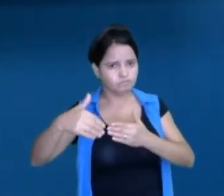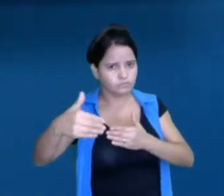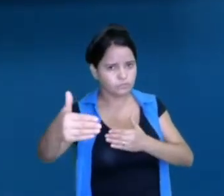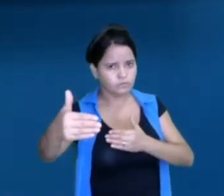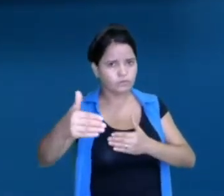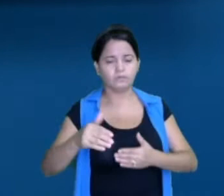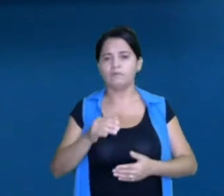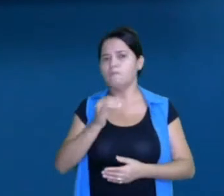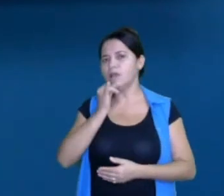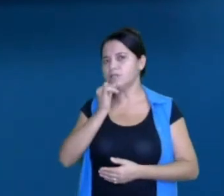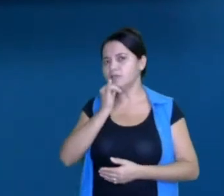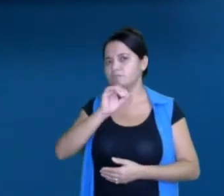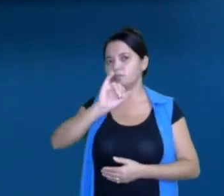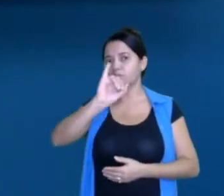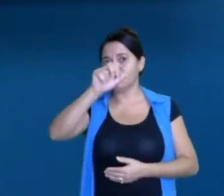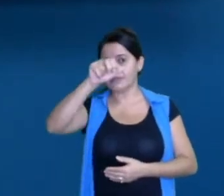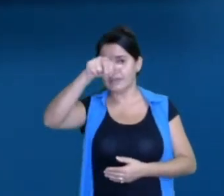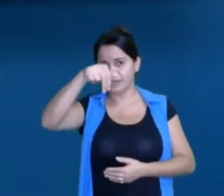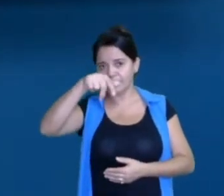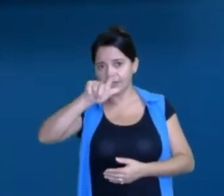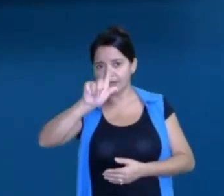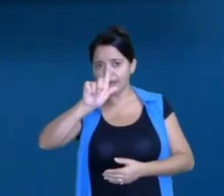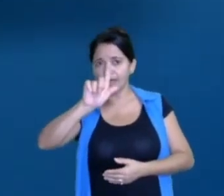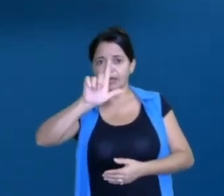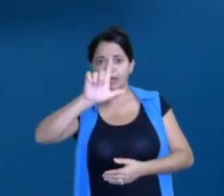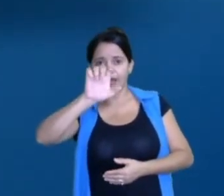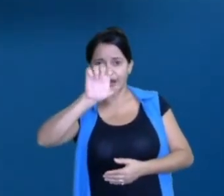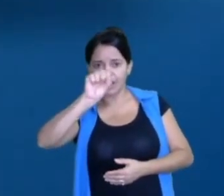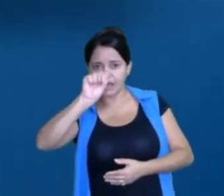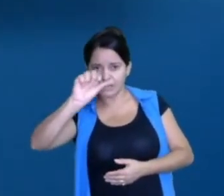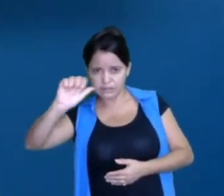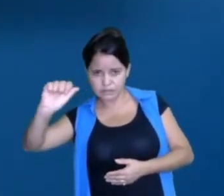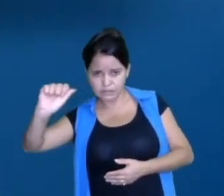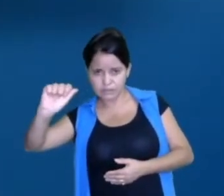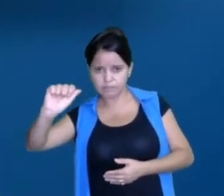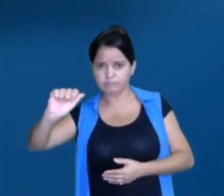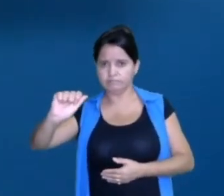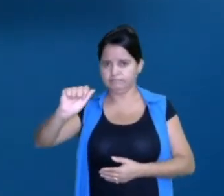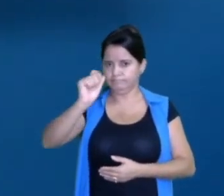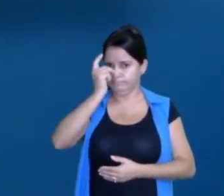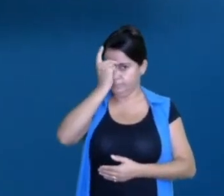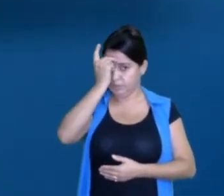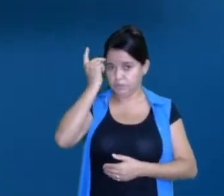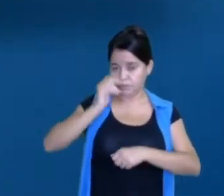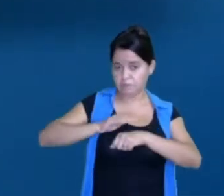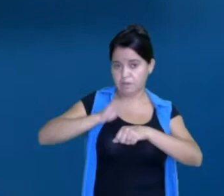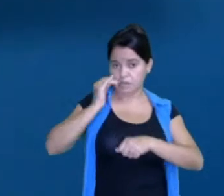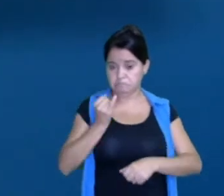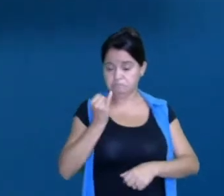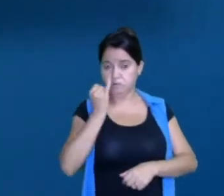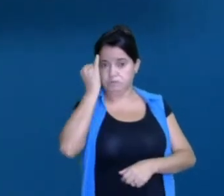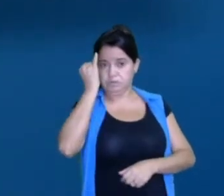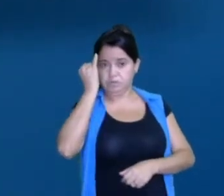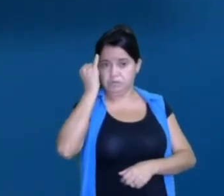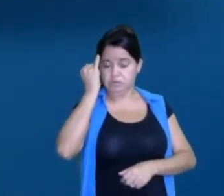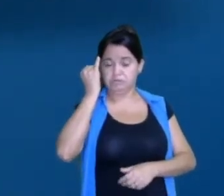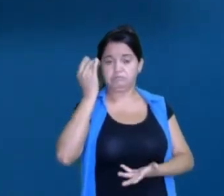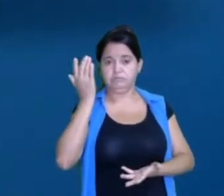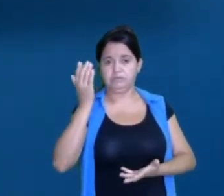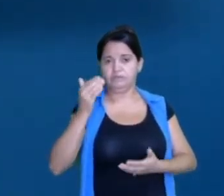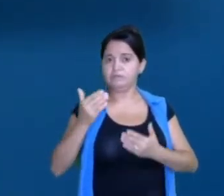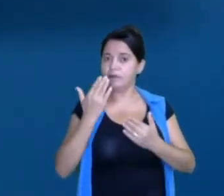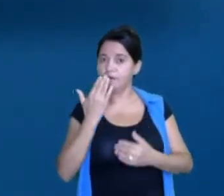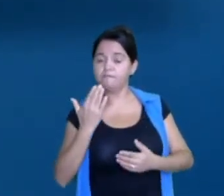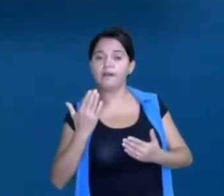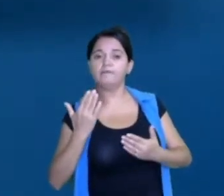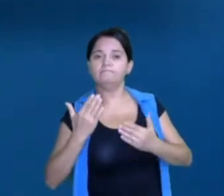Revolução Inglesa, por exemplo, foi uma revolução liberal, né? A burguesia estaria à frente. A principal motivação era